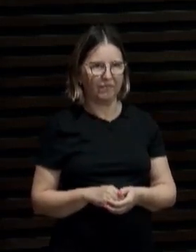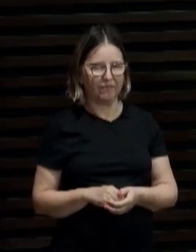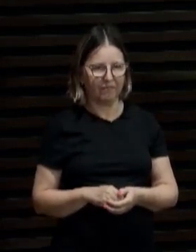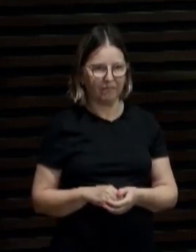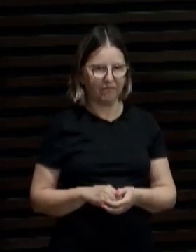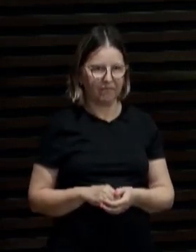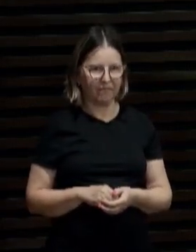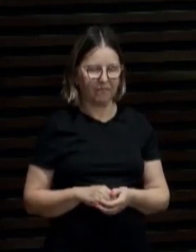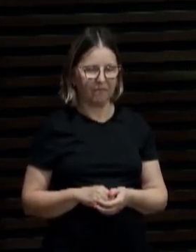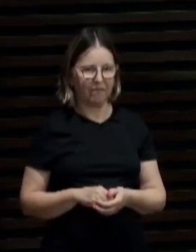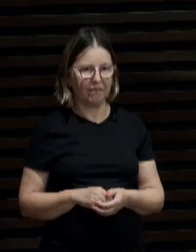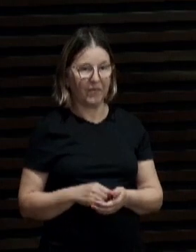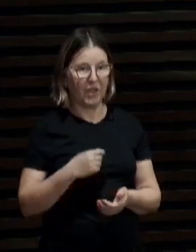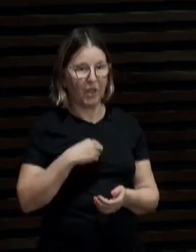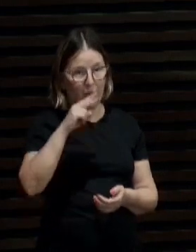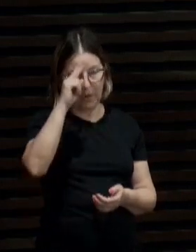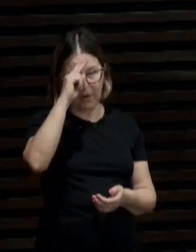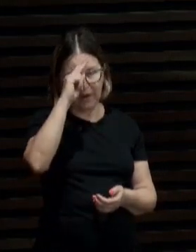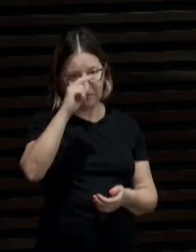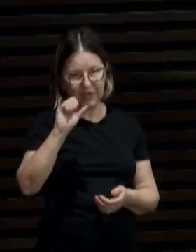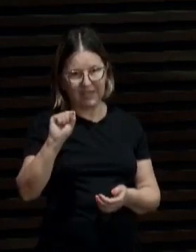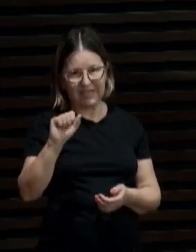me faz lembrar Saul, né?